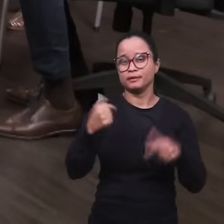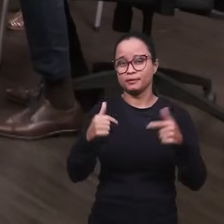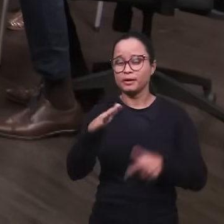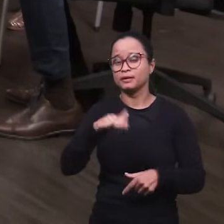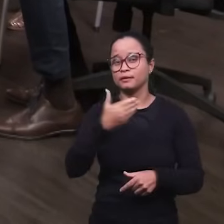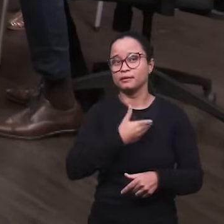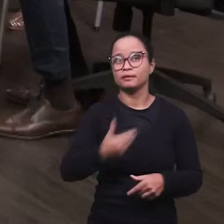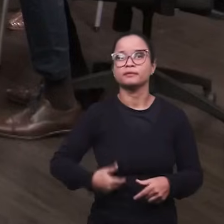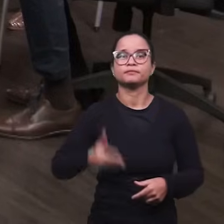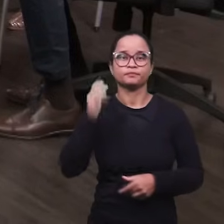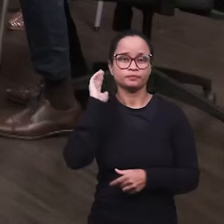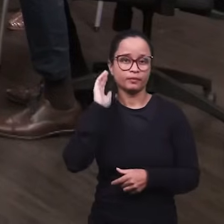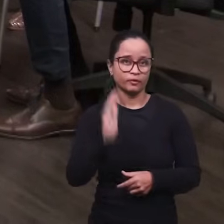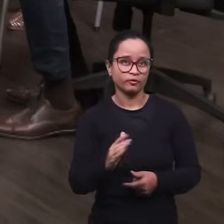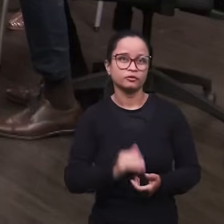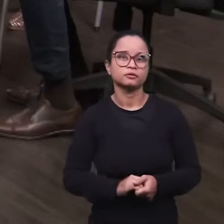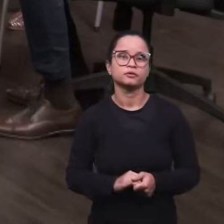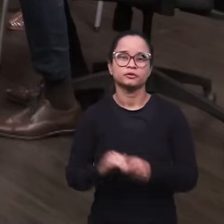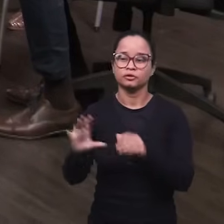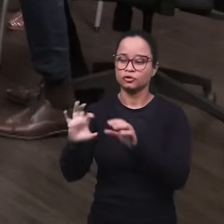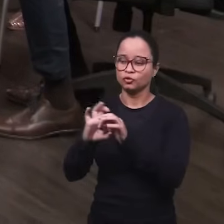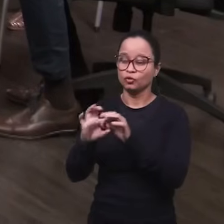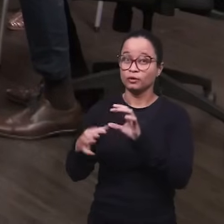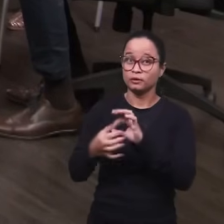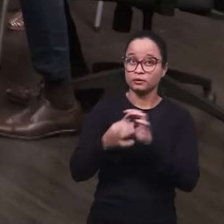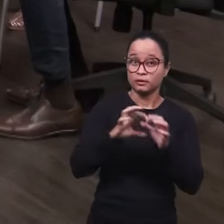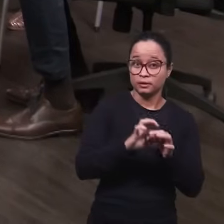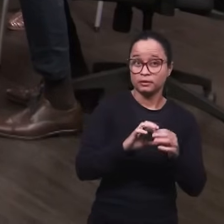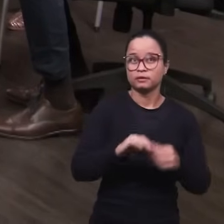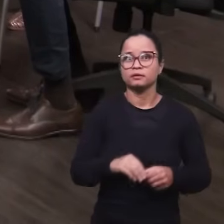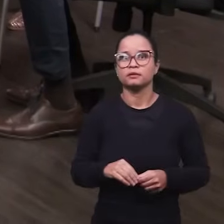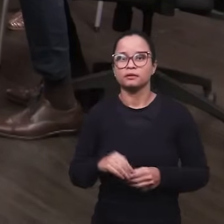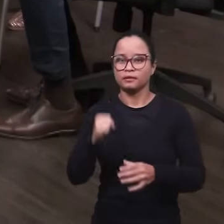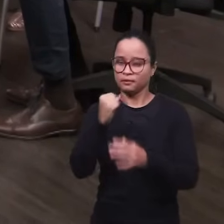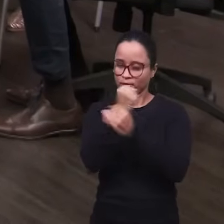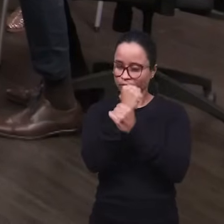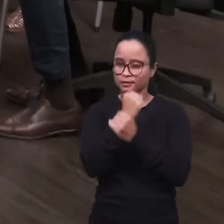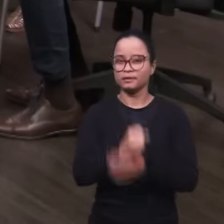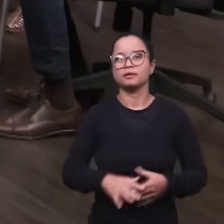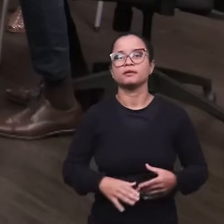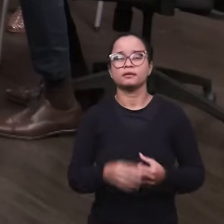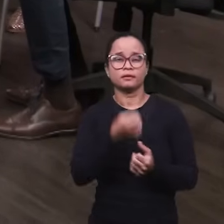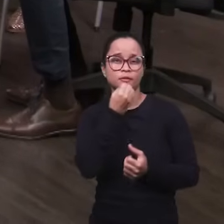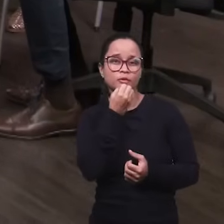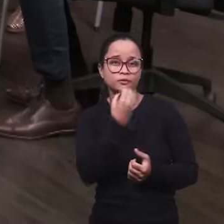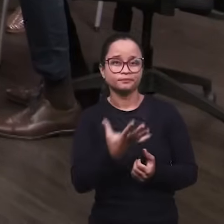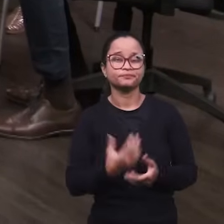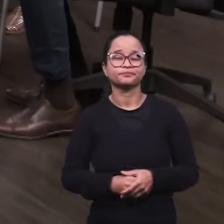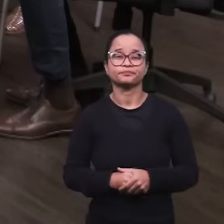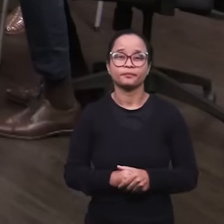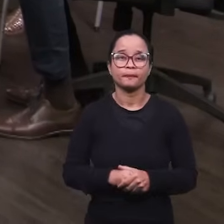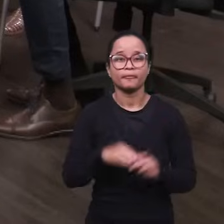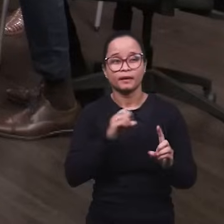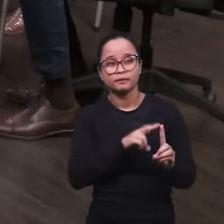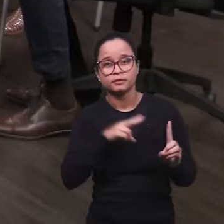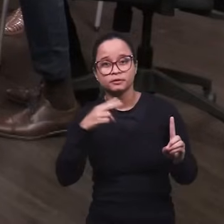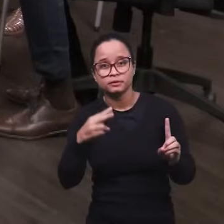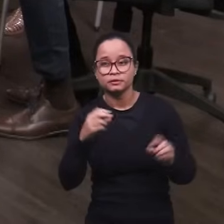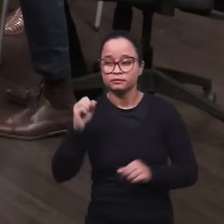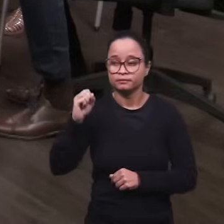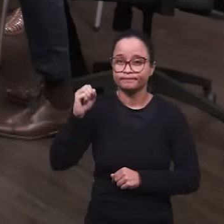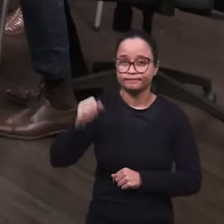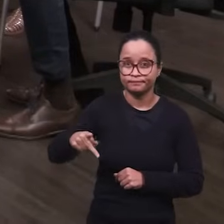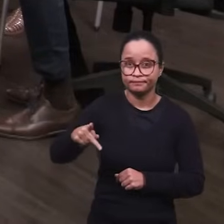público você tem já um contexto de segurança, estabilidade e a perspectiva